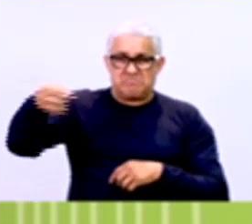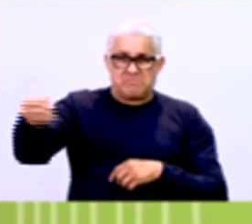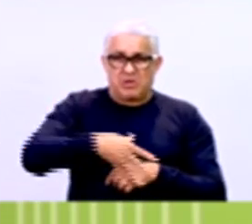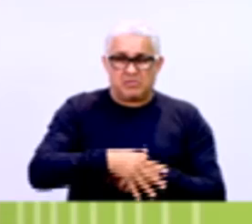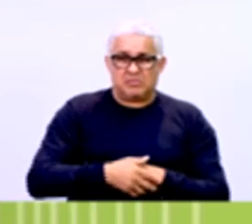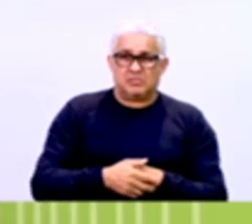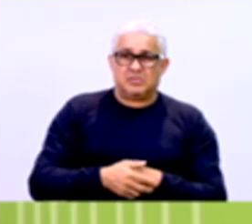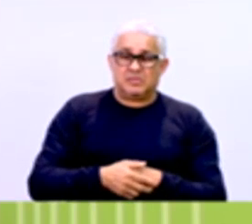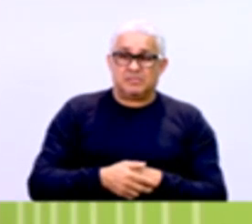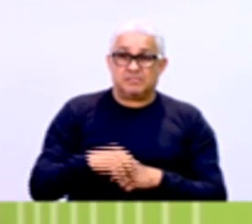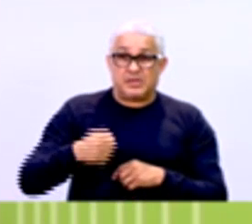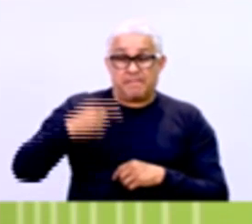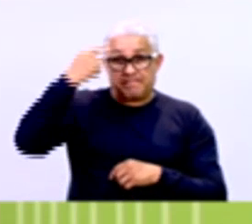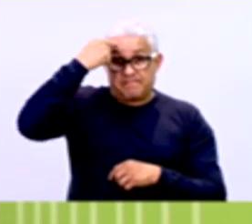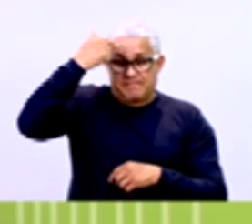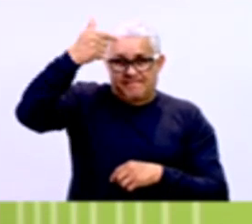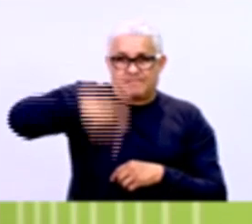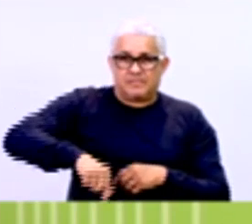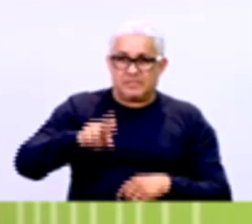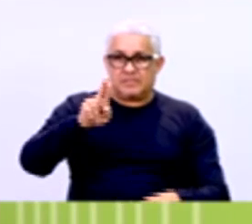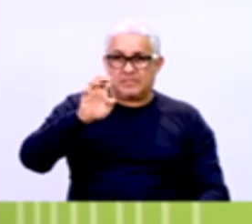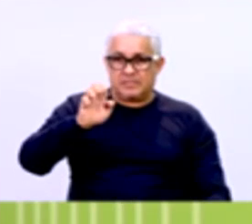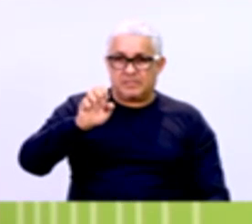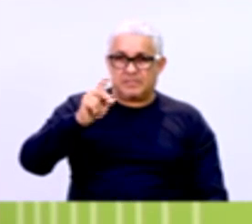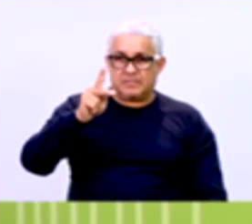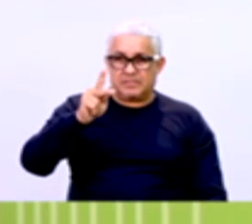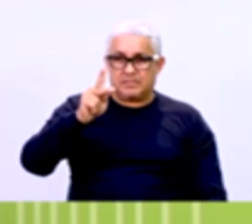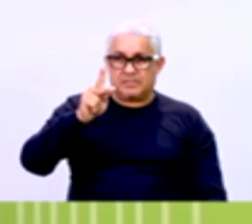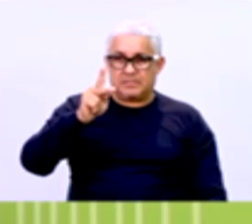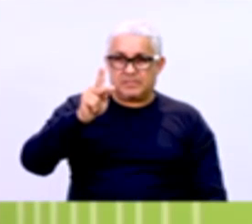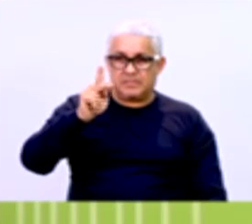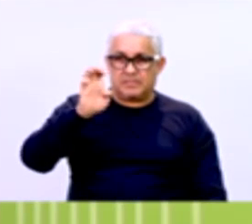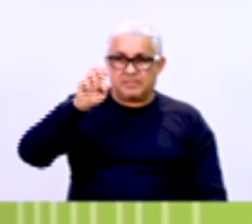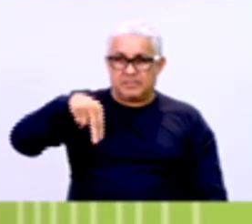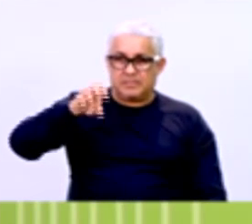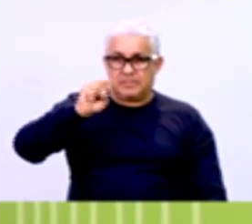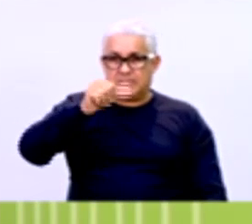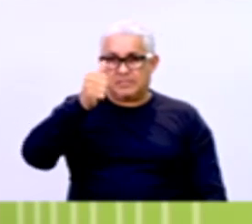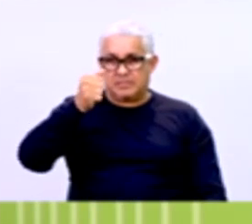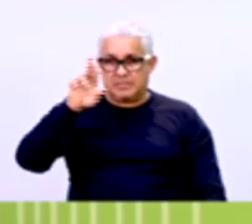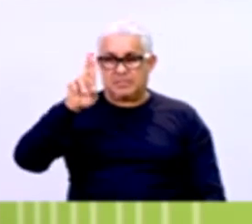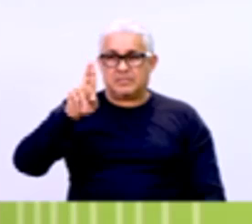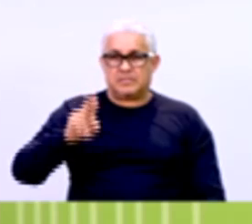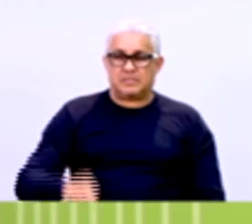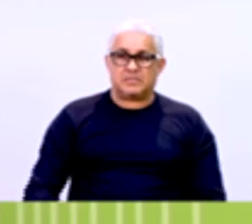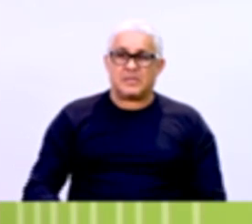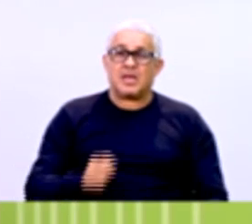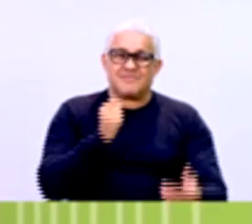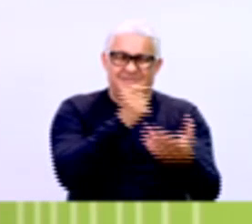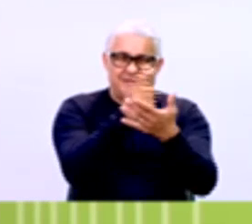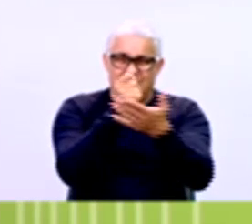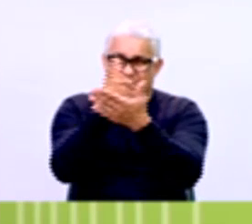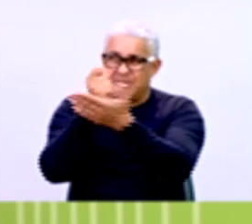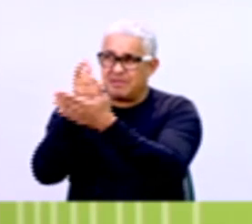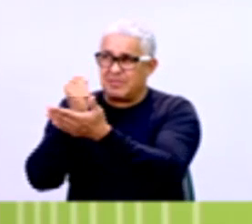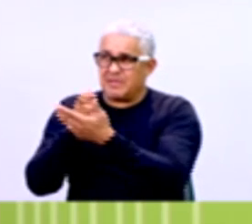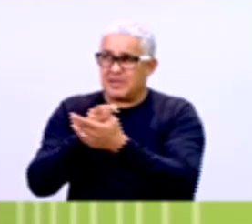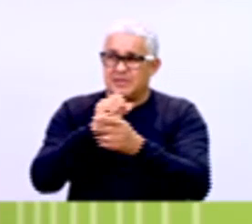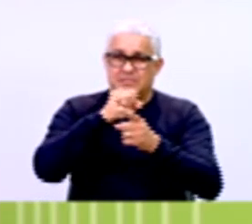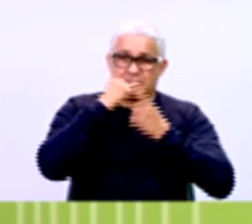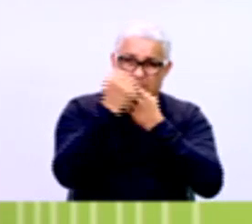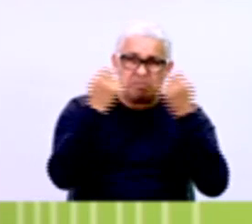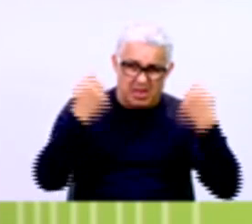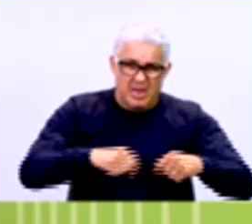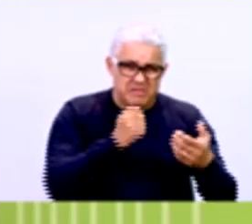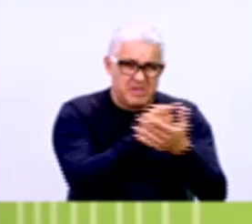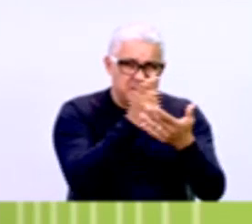Então é repensar a questão do consumo. Há necessidade de consumir tanto assim? Essa sociedade do consumo